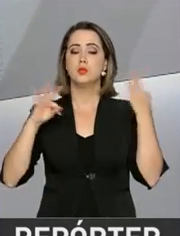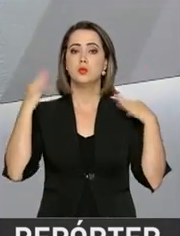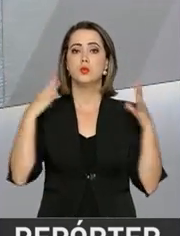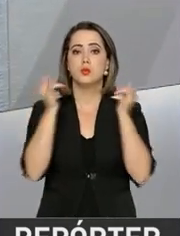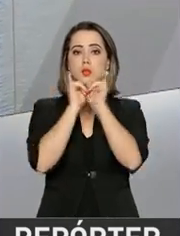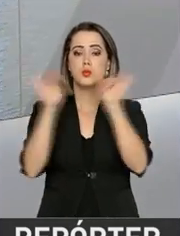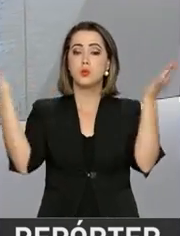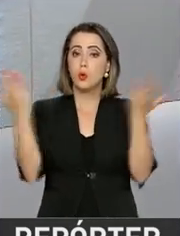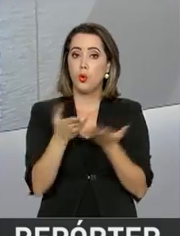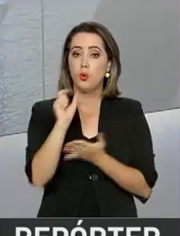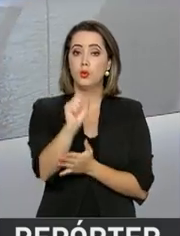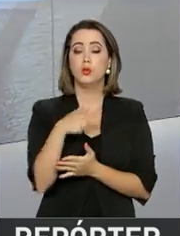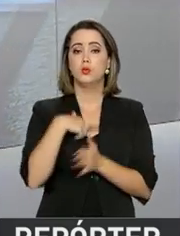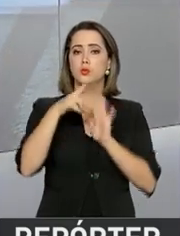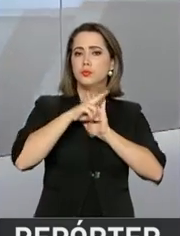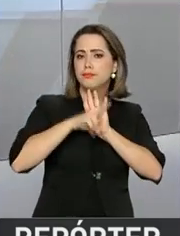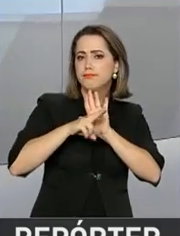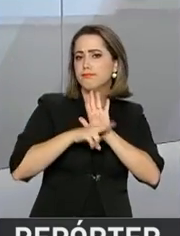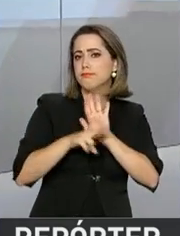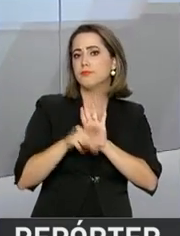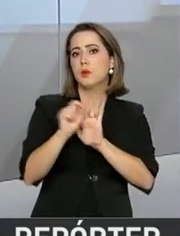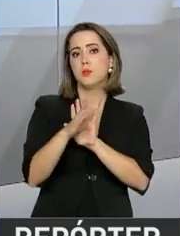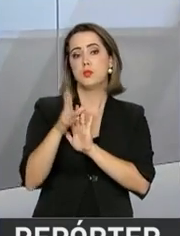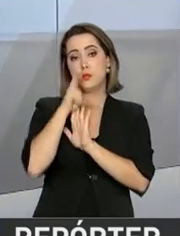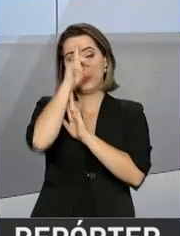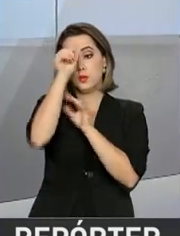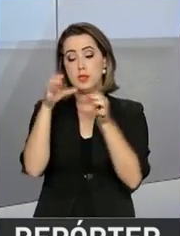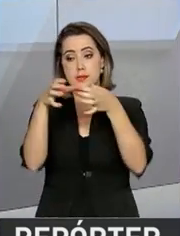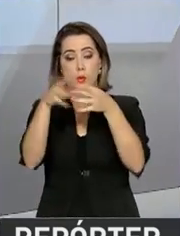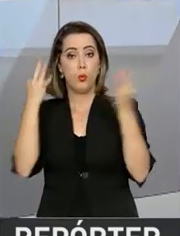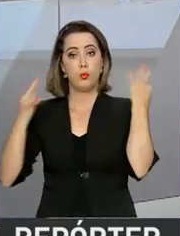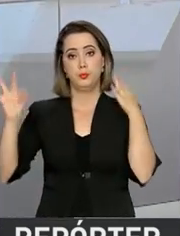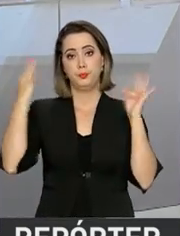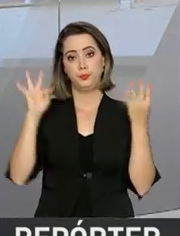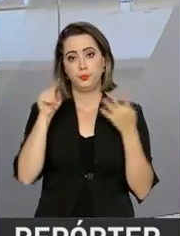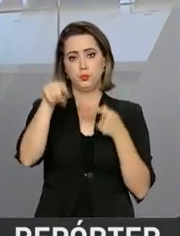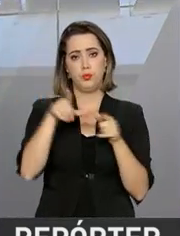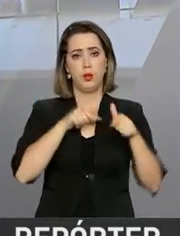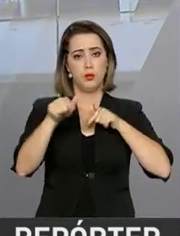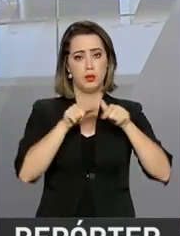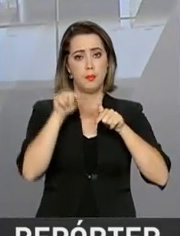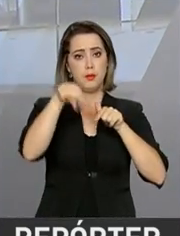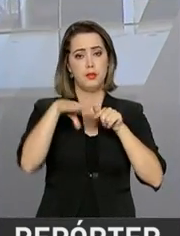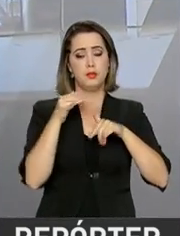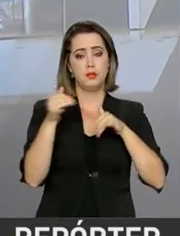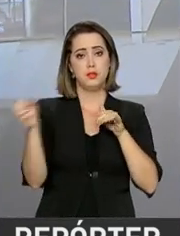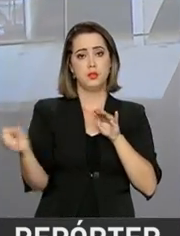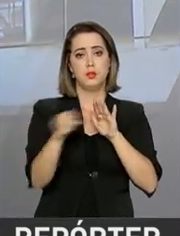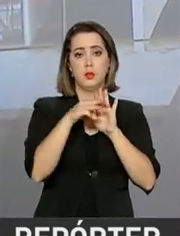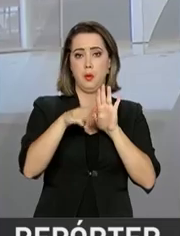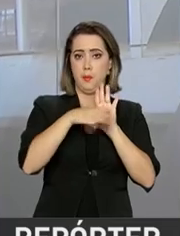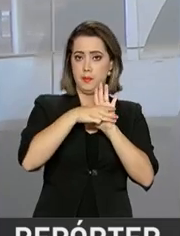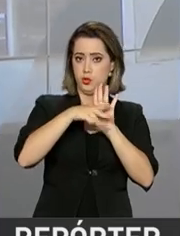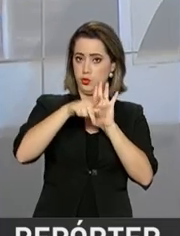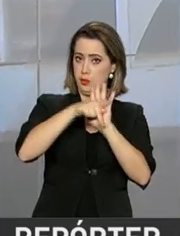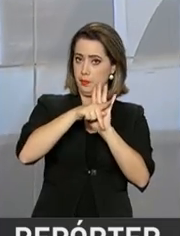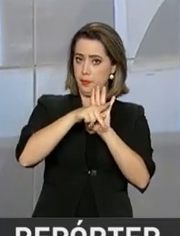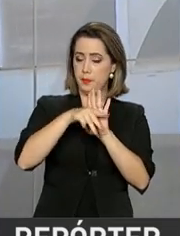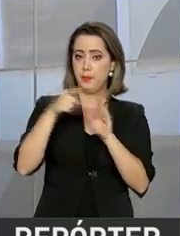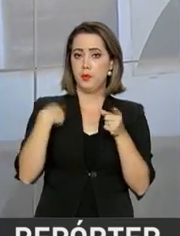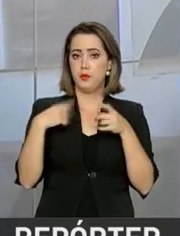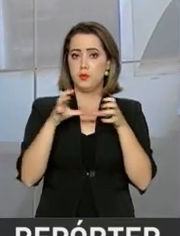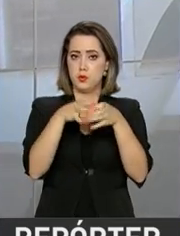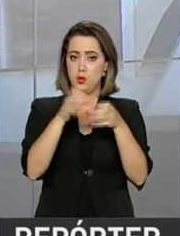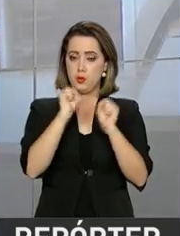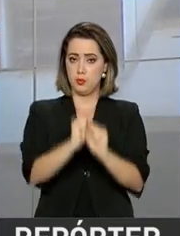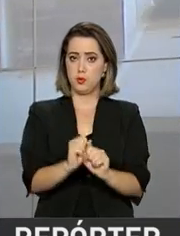anunciou nesta terça-feira uma série de medidas para fortalecer o setor. Entre as ações está a edição de uma medida provisória que permite a